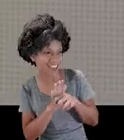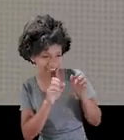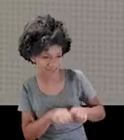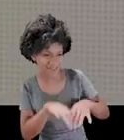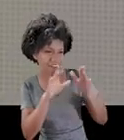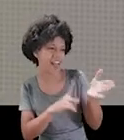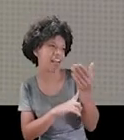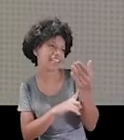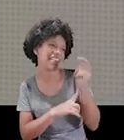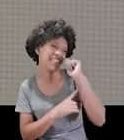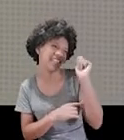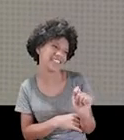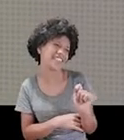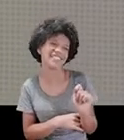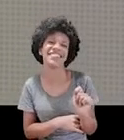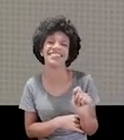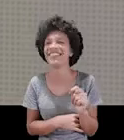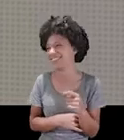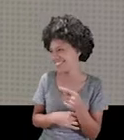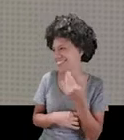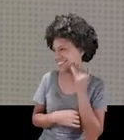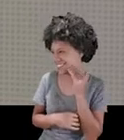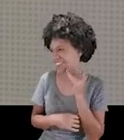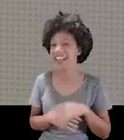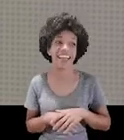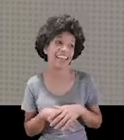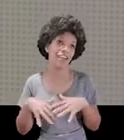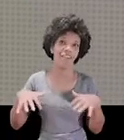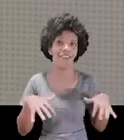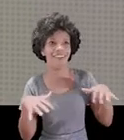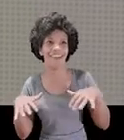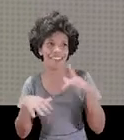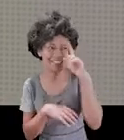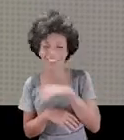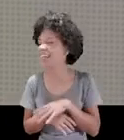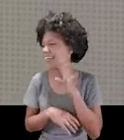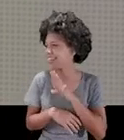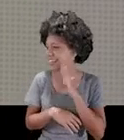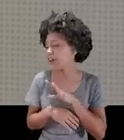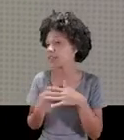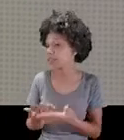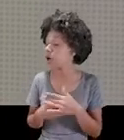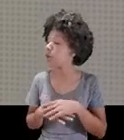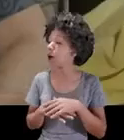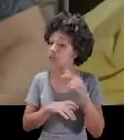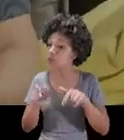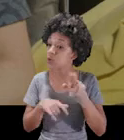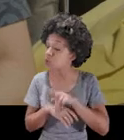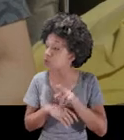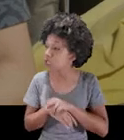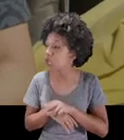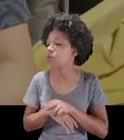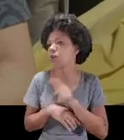chegando a esponja até o bandeira da Ucrânia entendi entendi é terror que doido que legal quer dizer